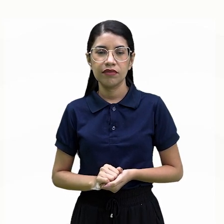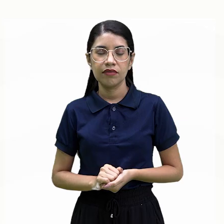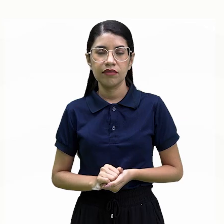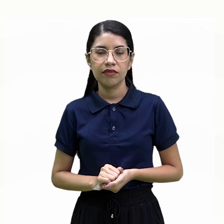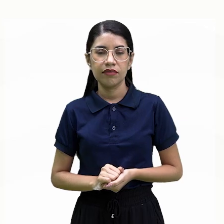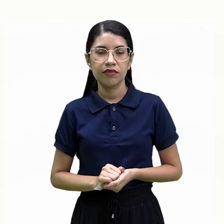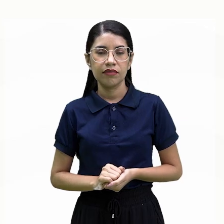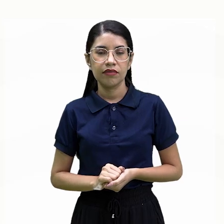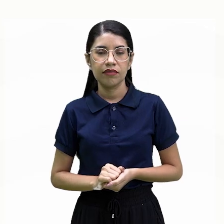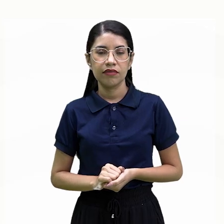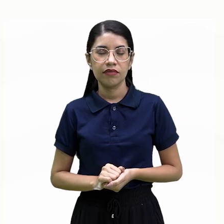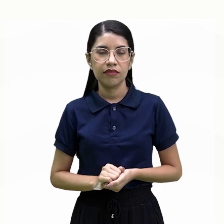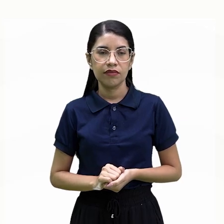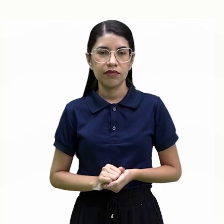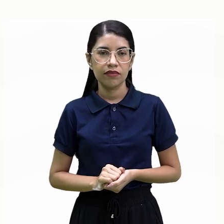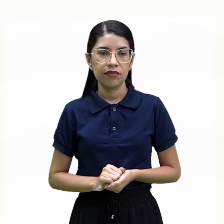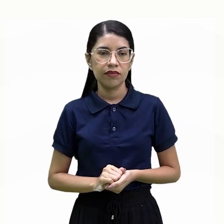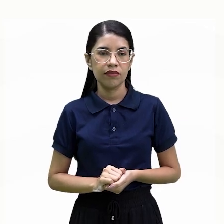Mais ou menos assim.